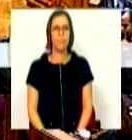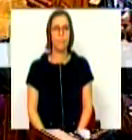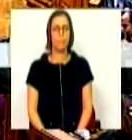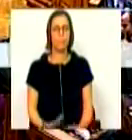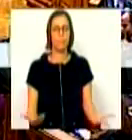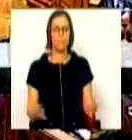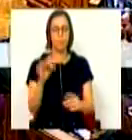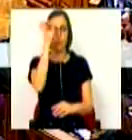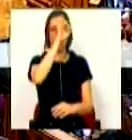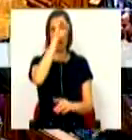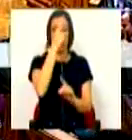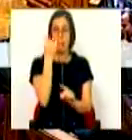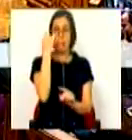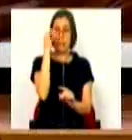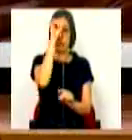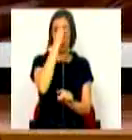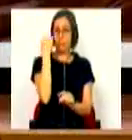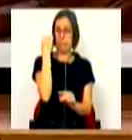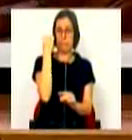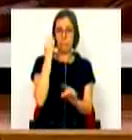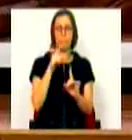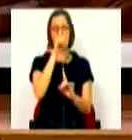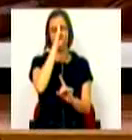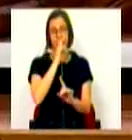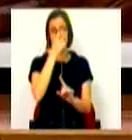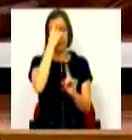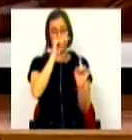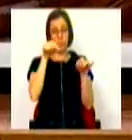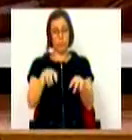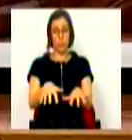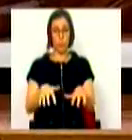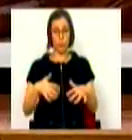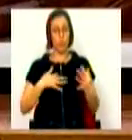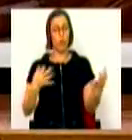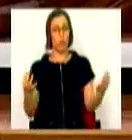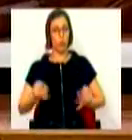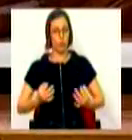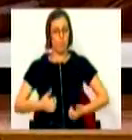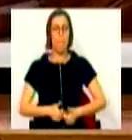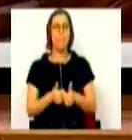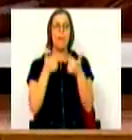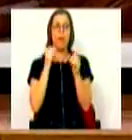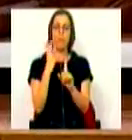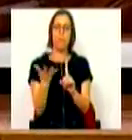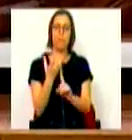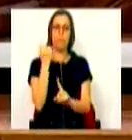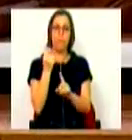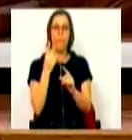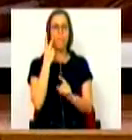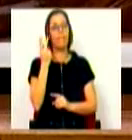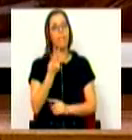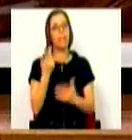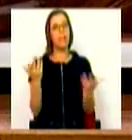Em janeiro passado, lembrei neste Parlamento as melhorias alcançadas nas